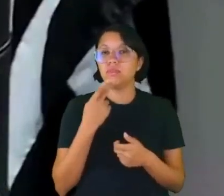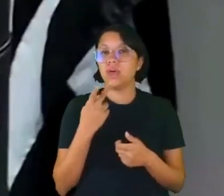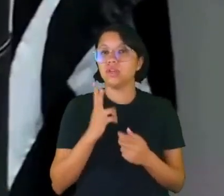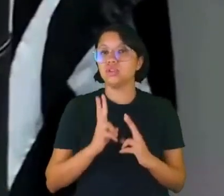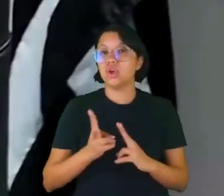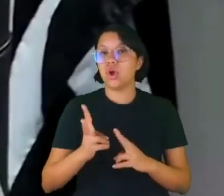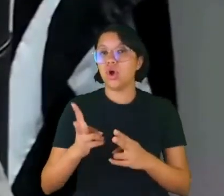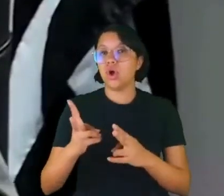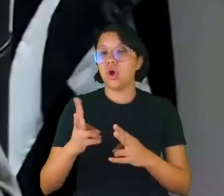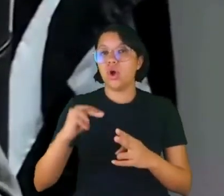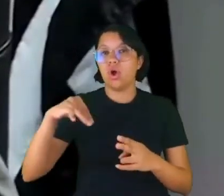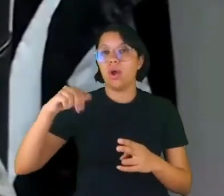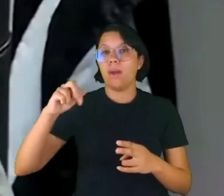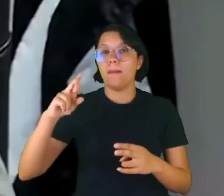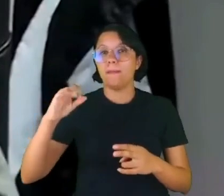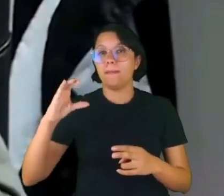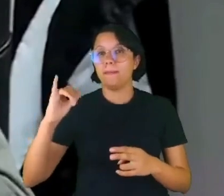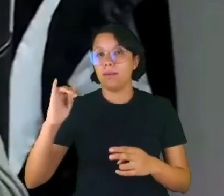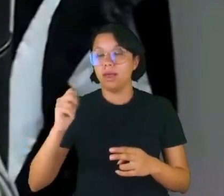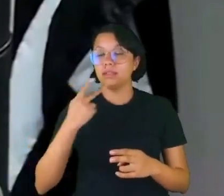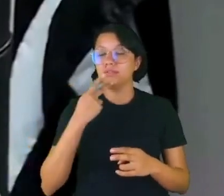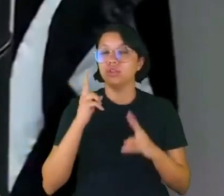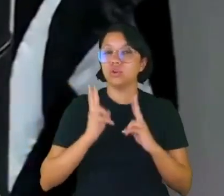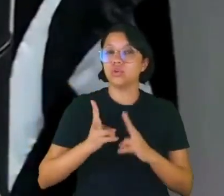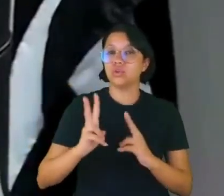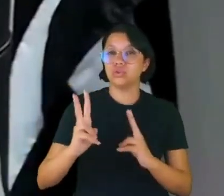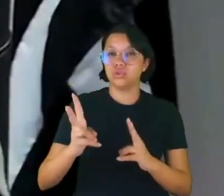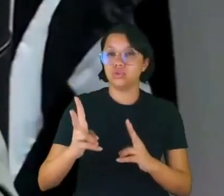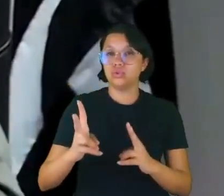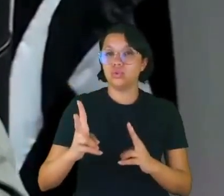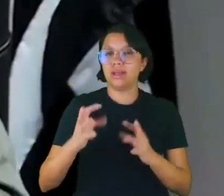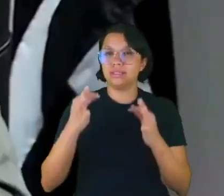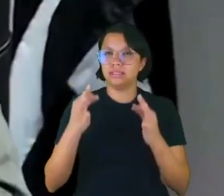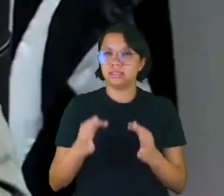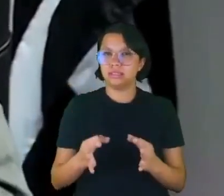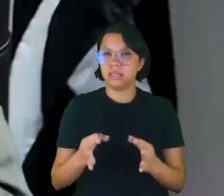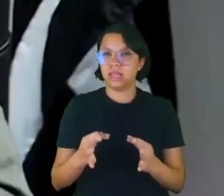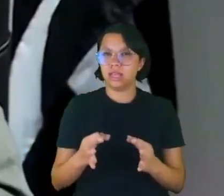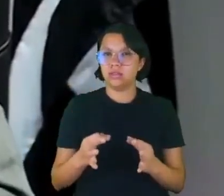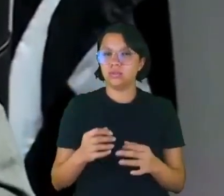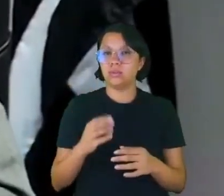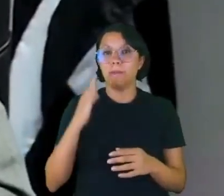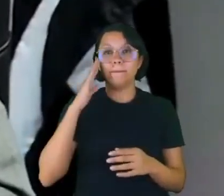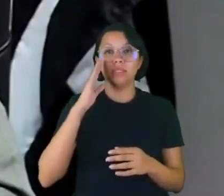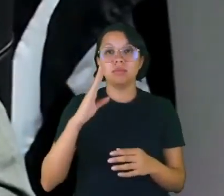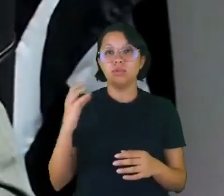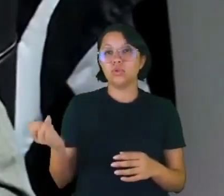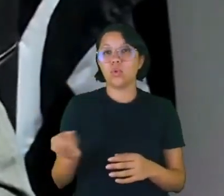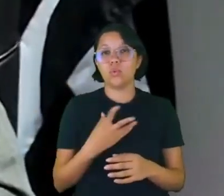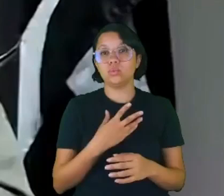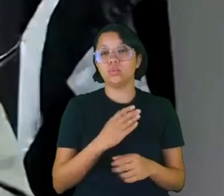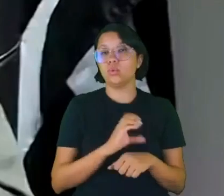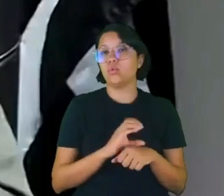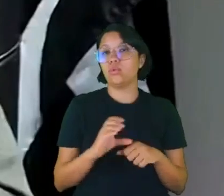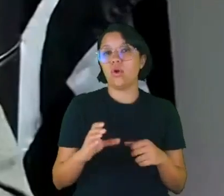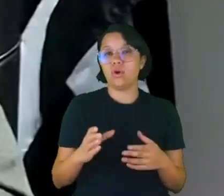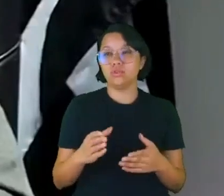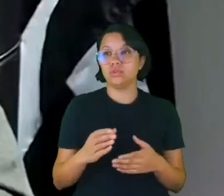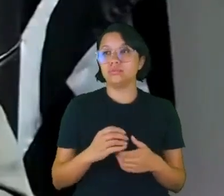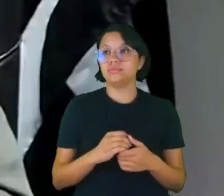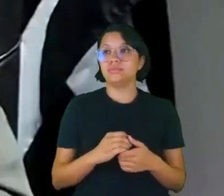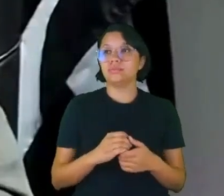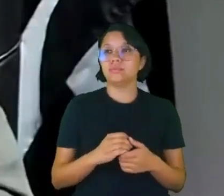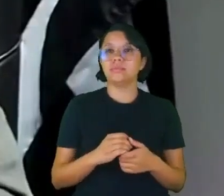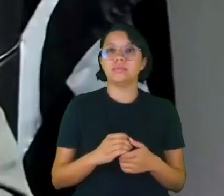essa integridade no judiciário, principalmente com o novo Código Fux. Os tribunais